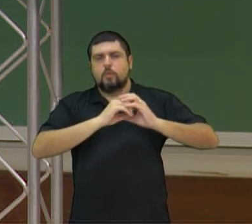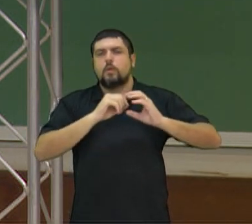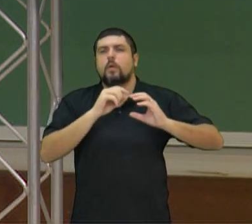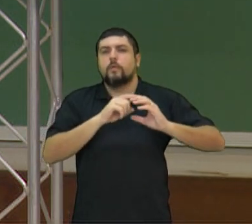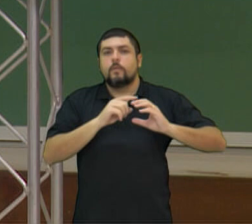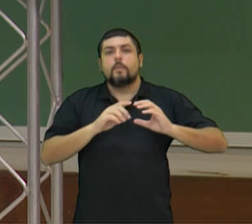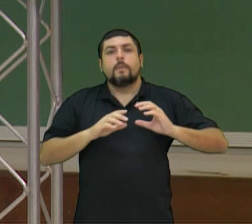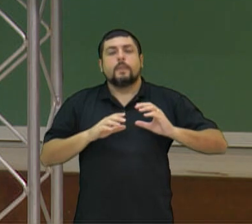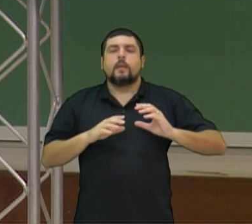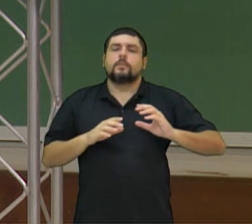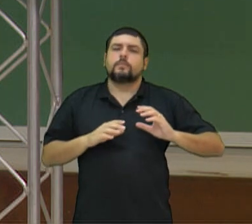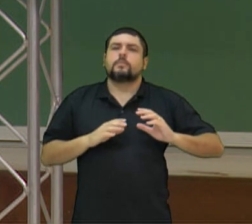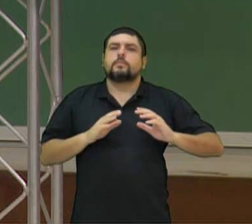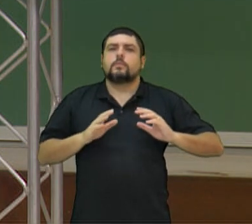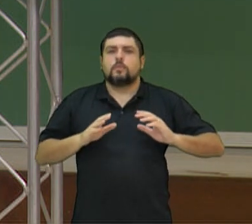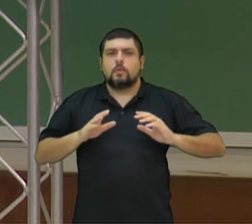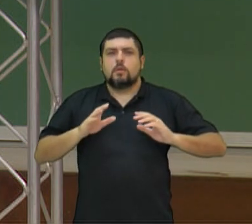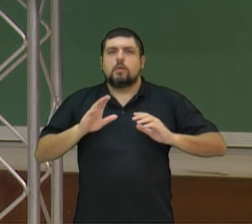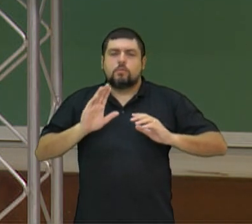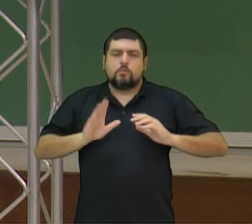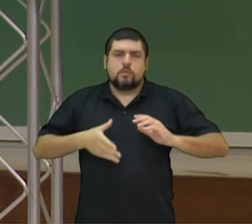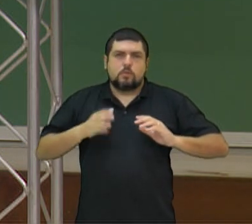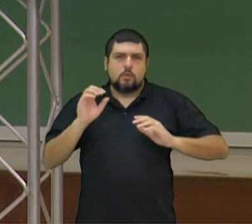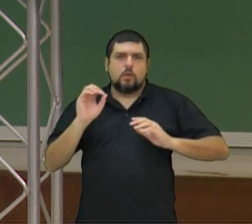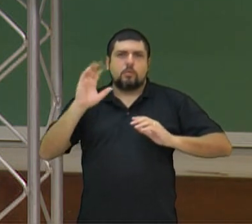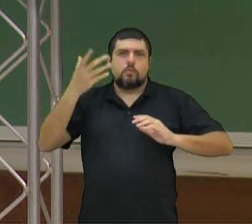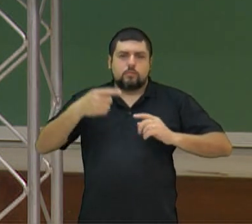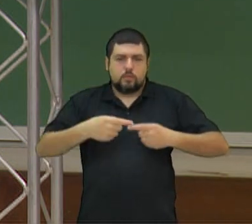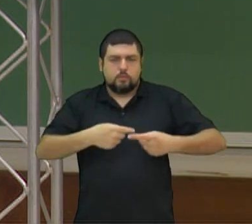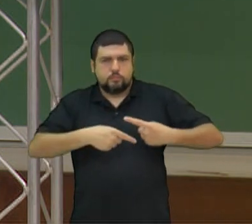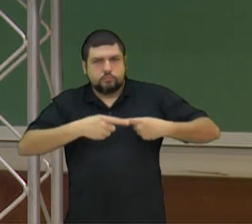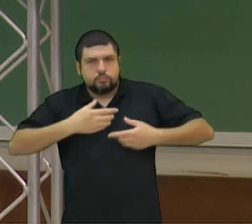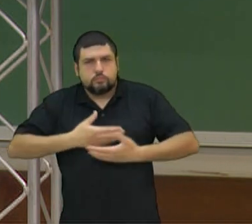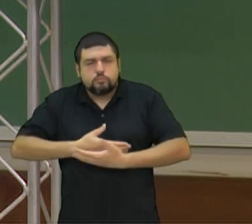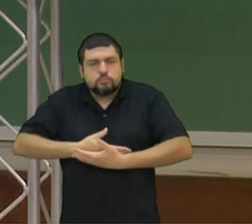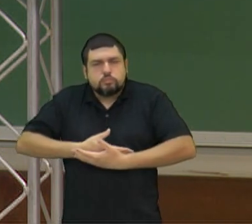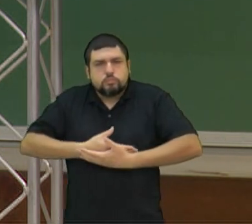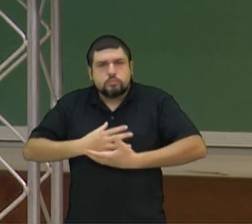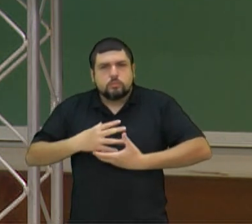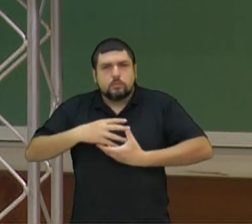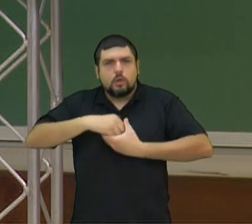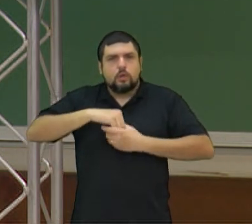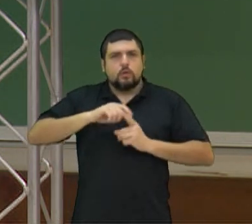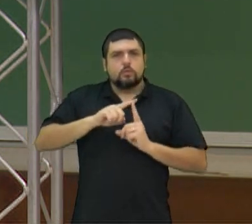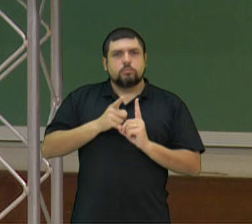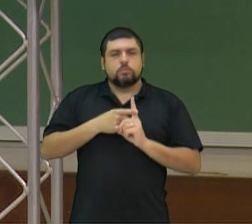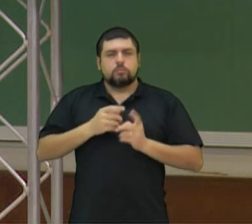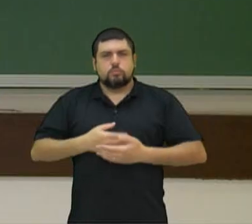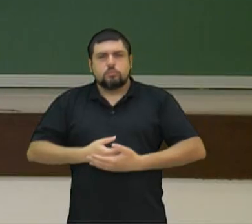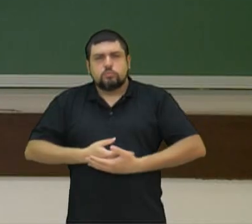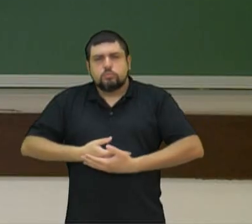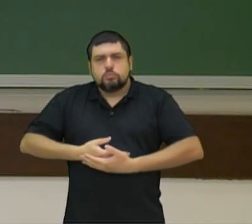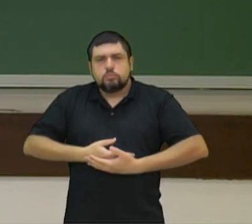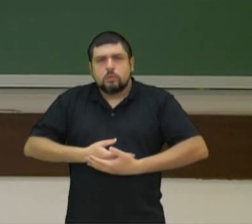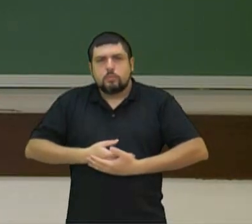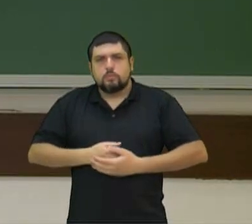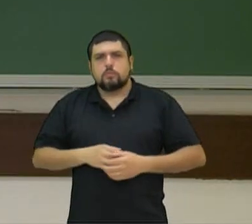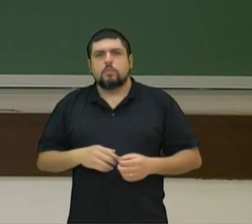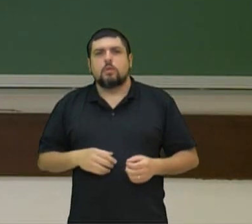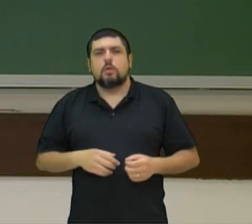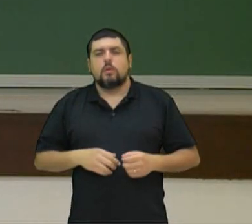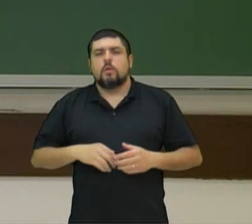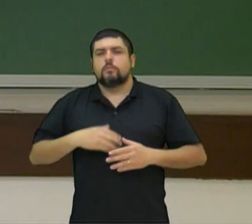na vida fetal da mulher e mais ou menos após o nascimento, lá pelo 3º mês